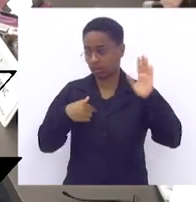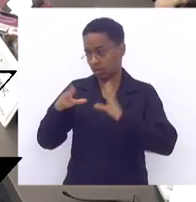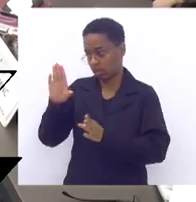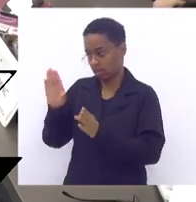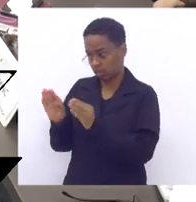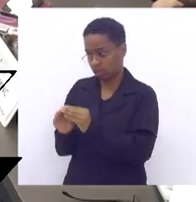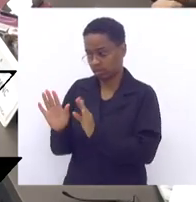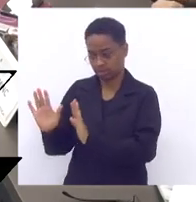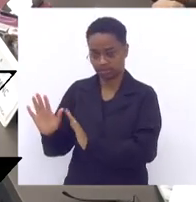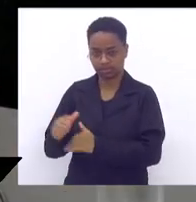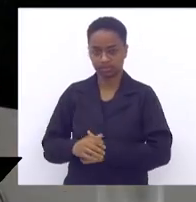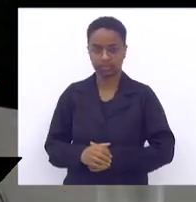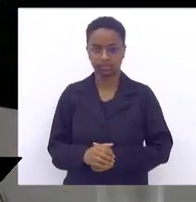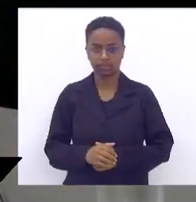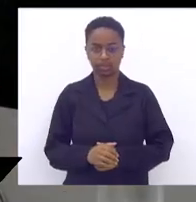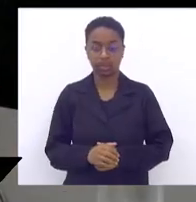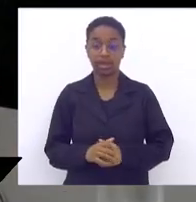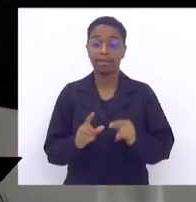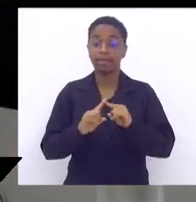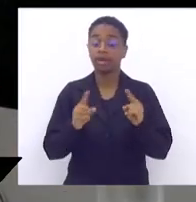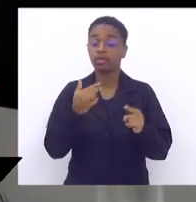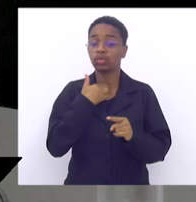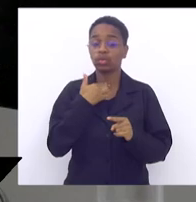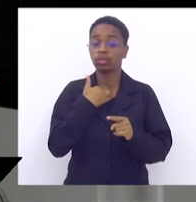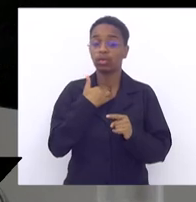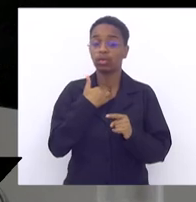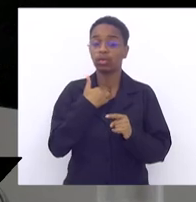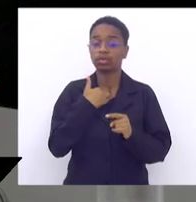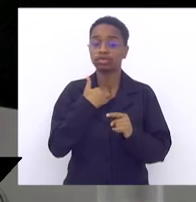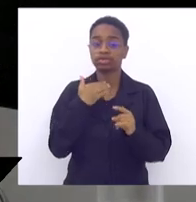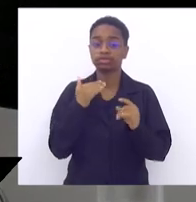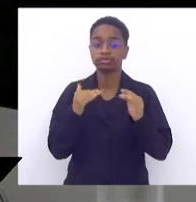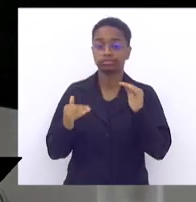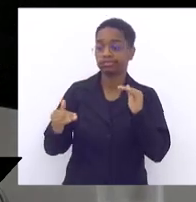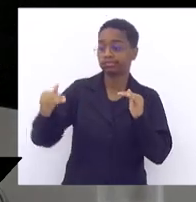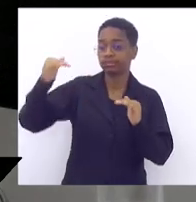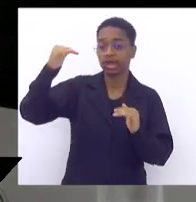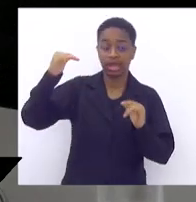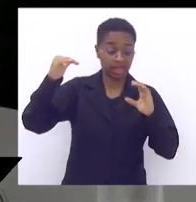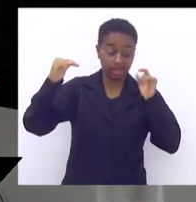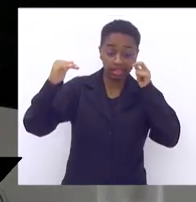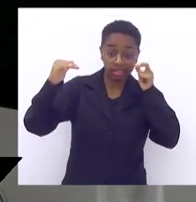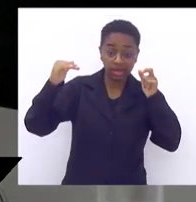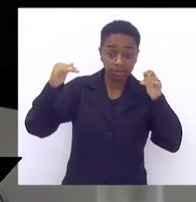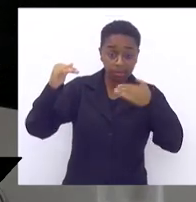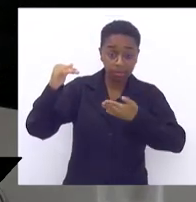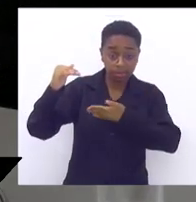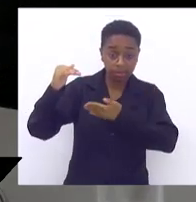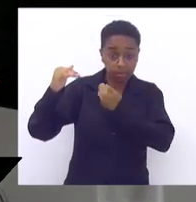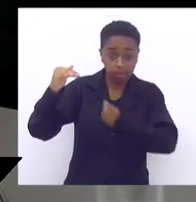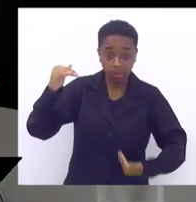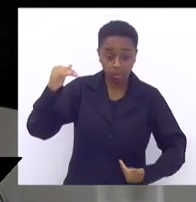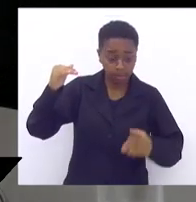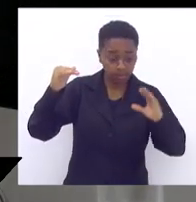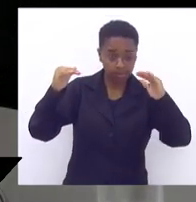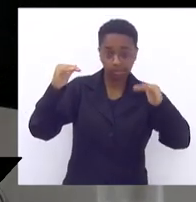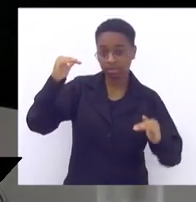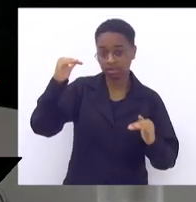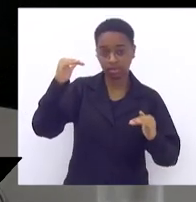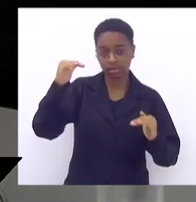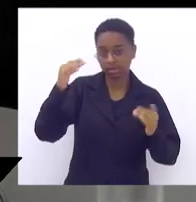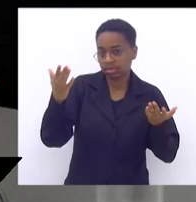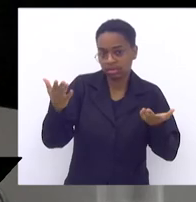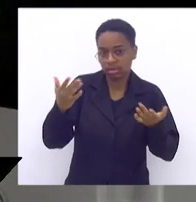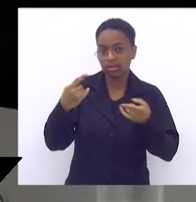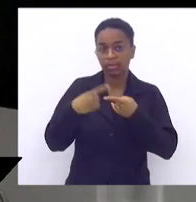tá, deputado. Ela não pode estar acima, sob hipótese, do interesse público. A natureza está,